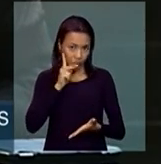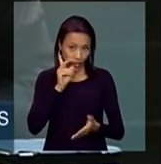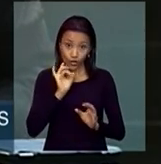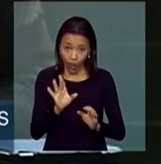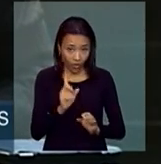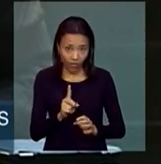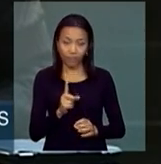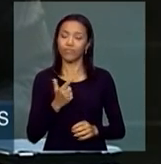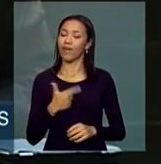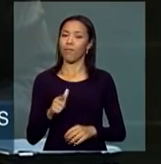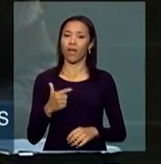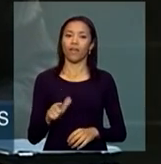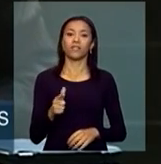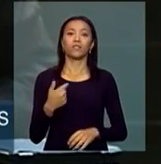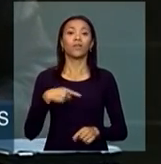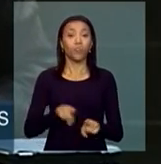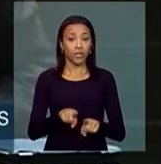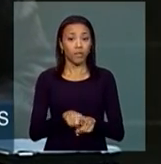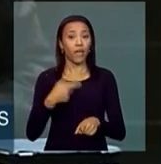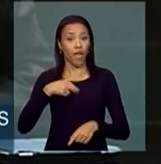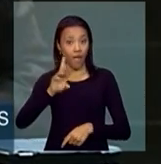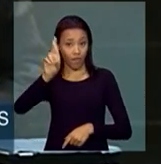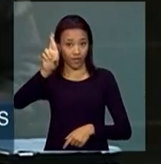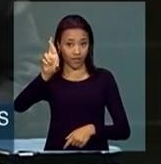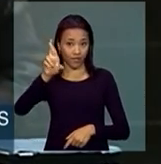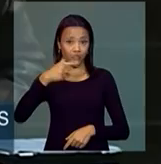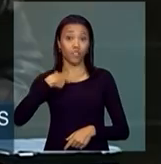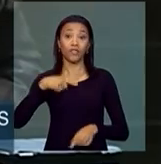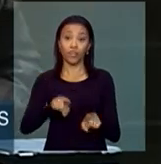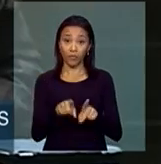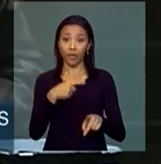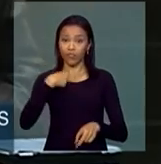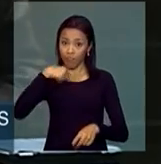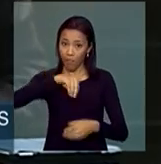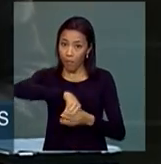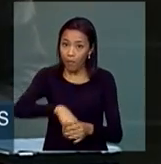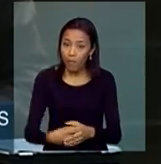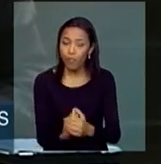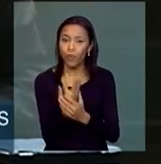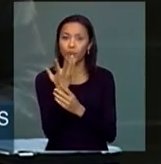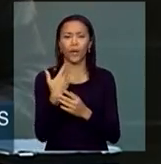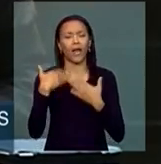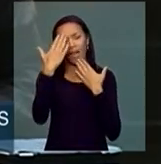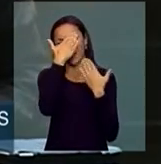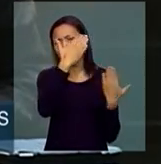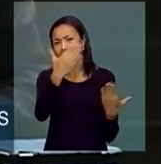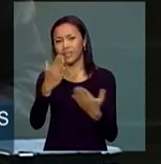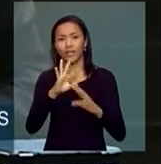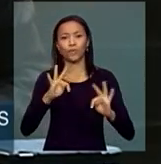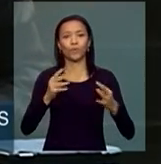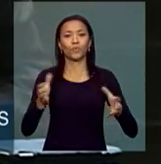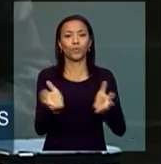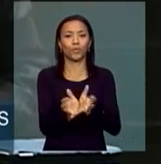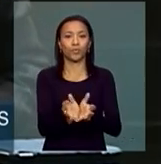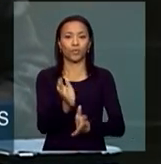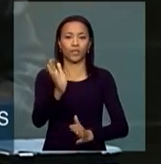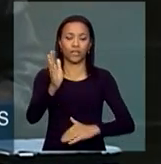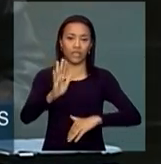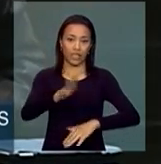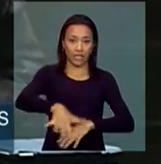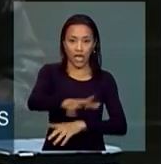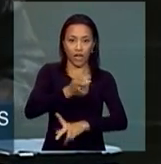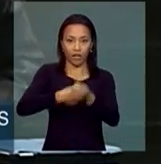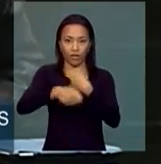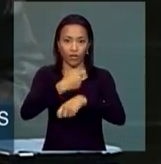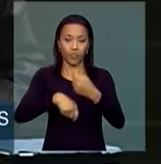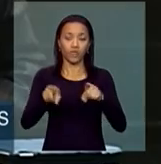como representante classista e como produtor, do reconhecimento a toda a equipe econômica, mas principalmente a você, Rabelo, e